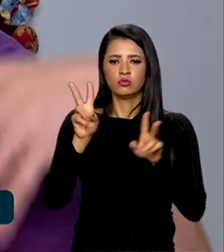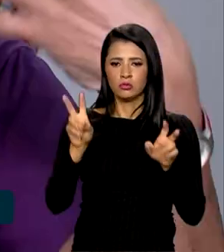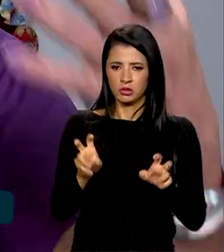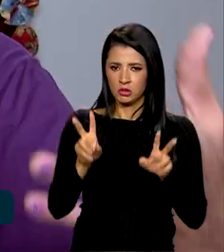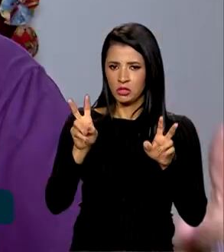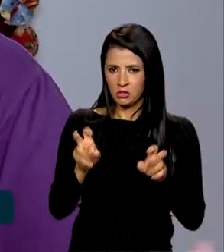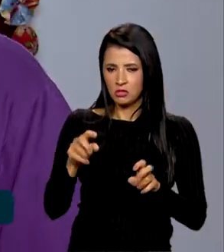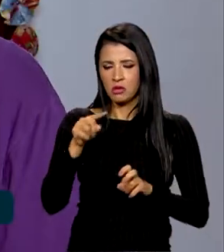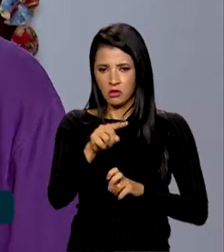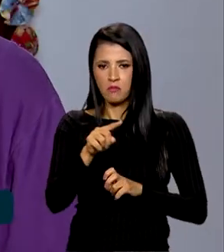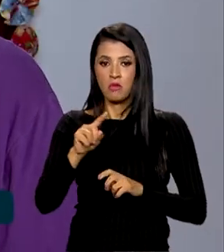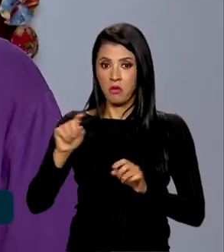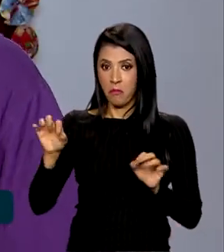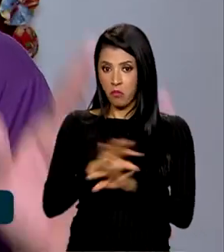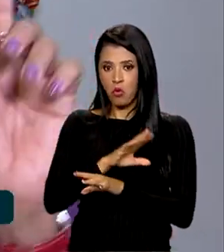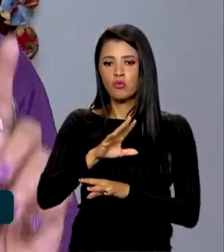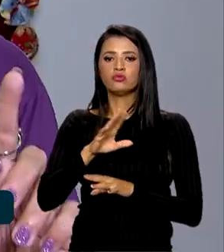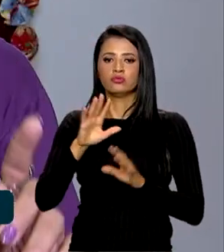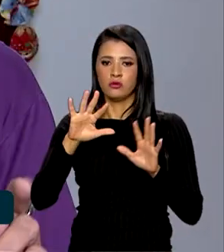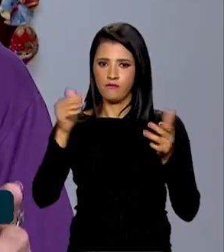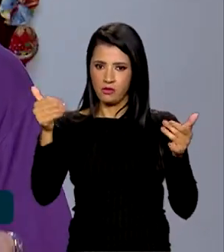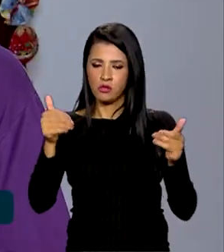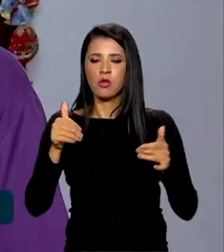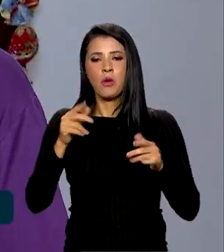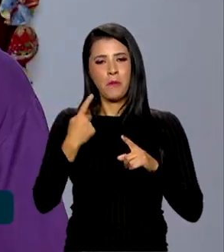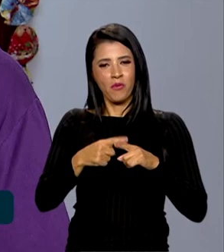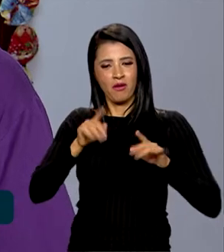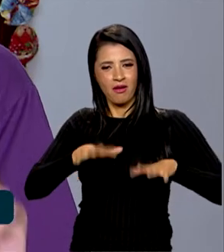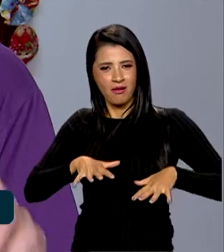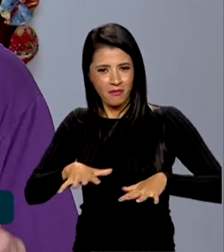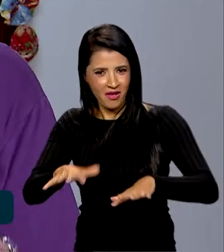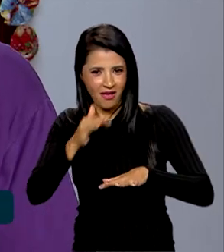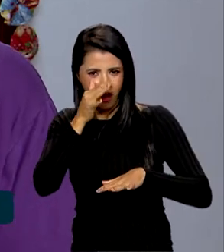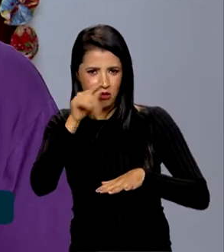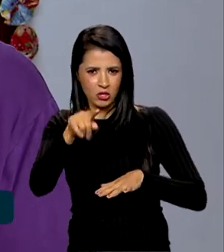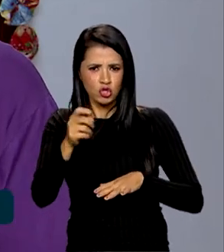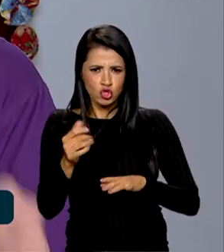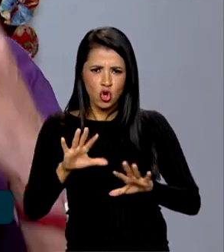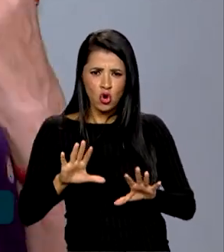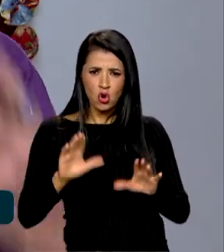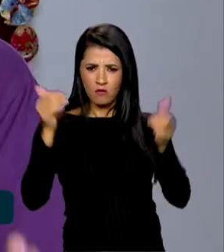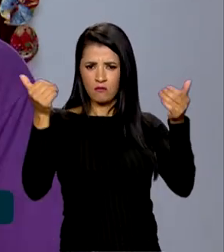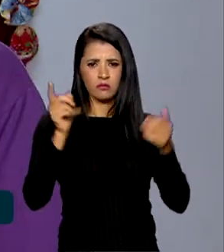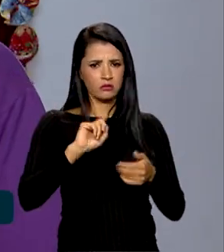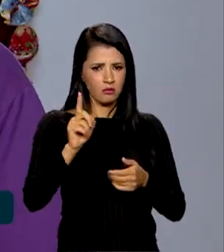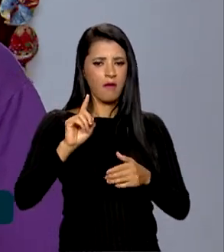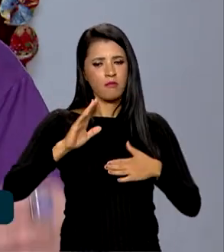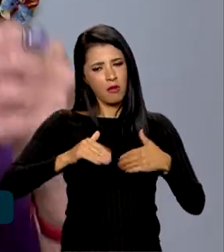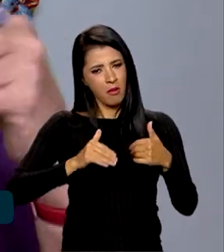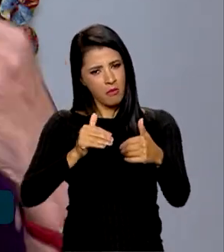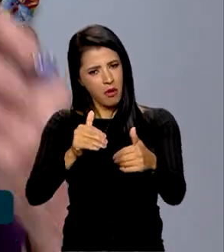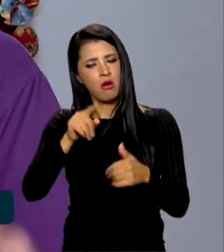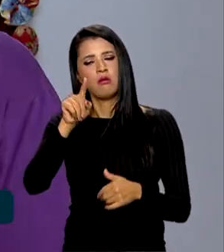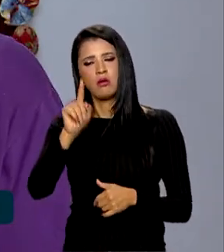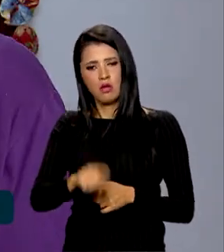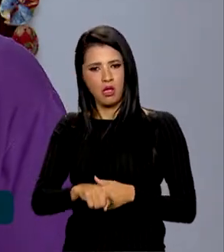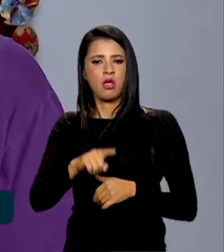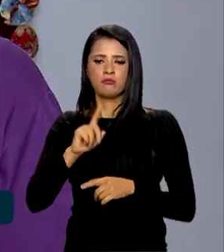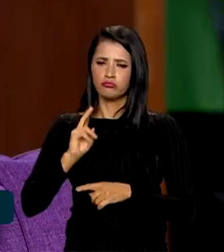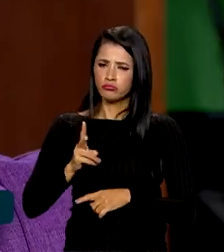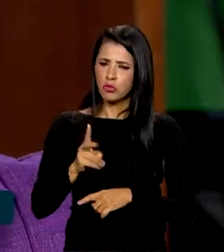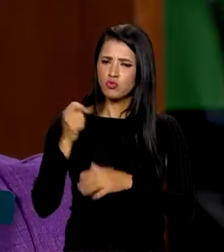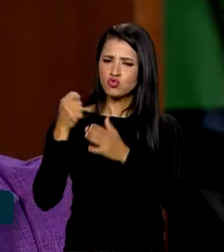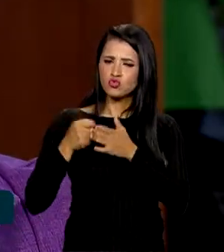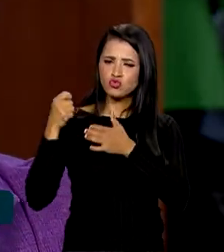né, pós-realização do evento. Porque a Marcha das Margaridas, para nós, não é só um evento, é um processo. É um processo constante de